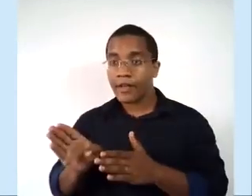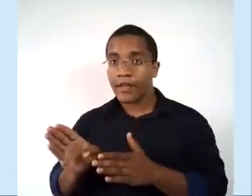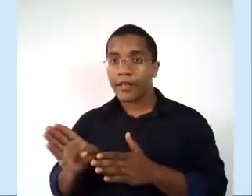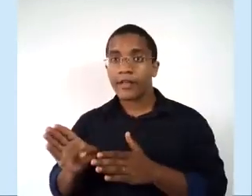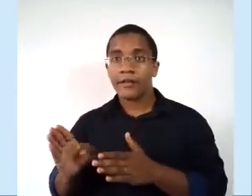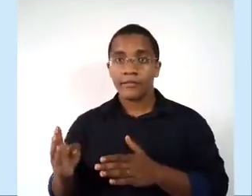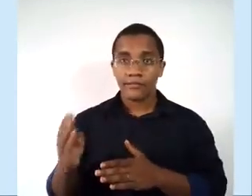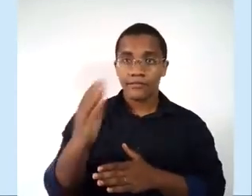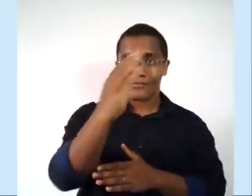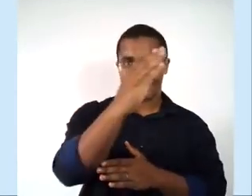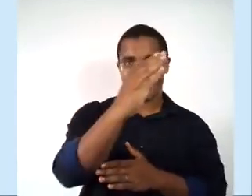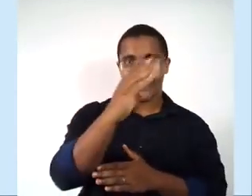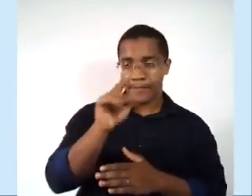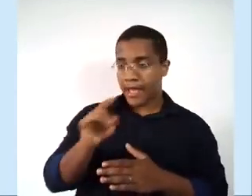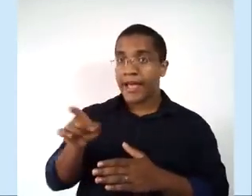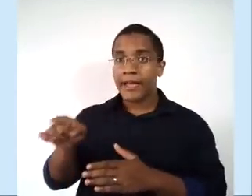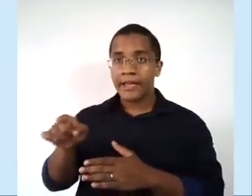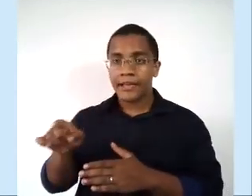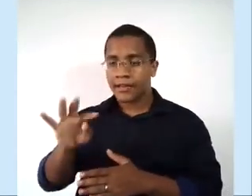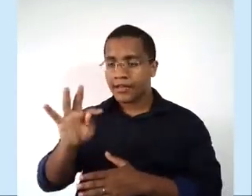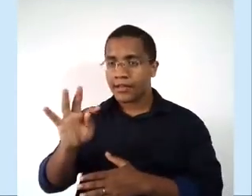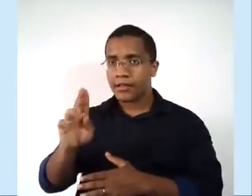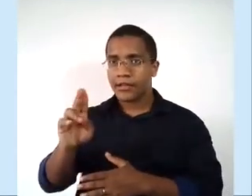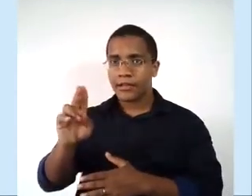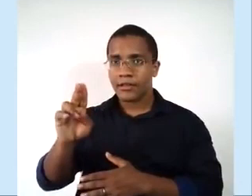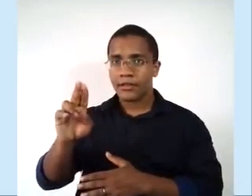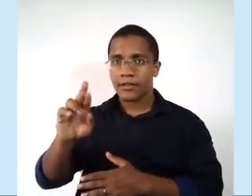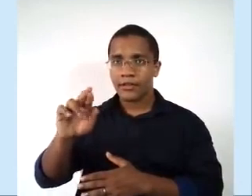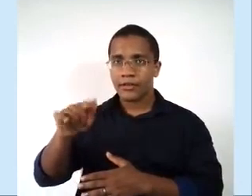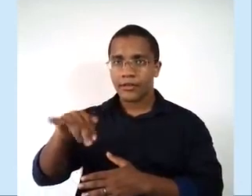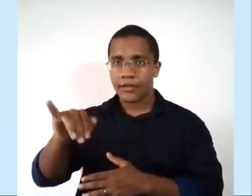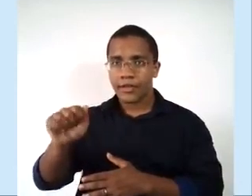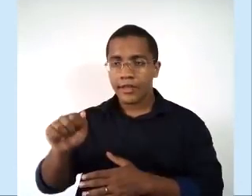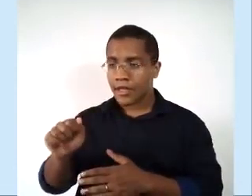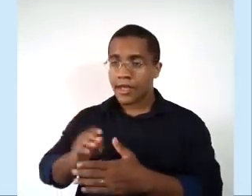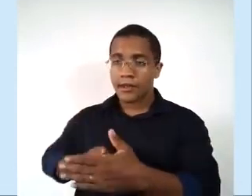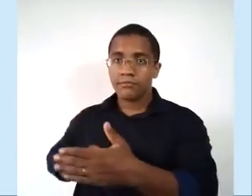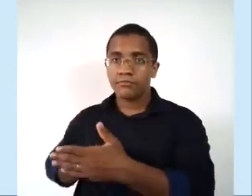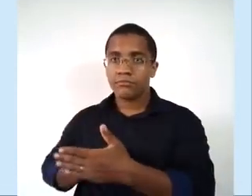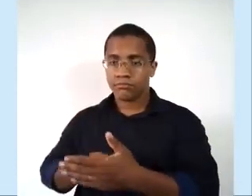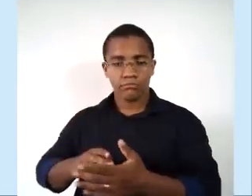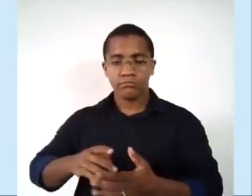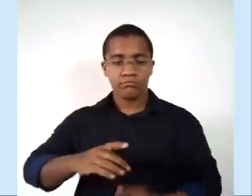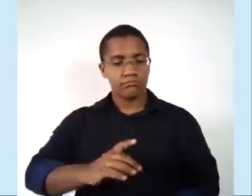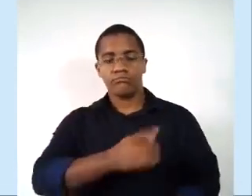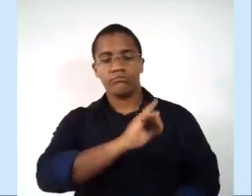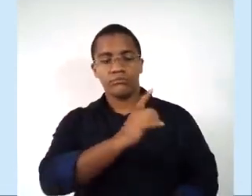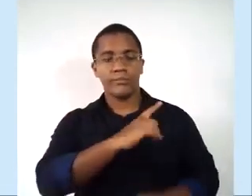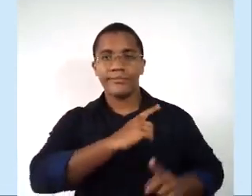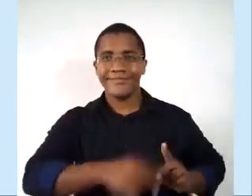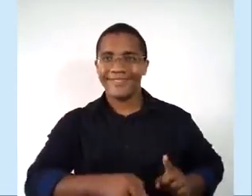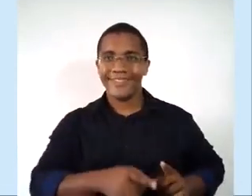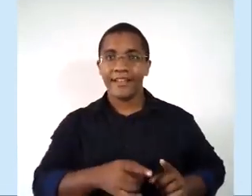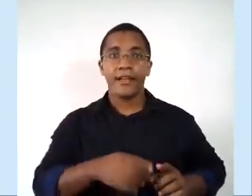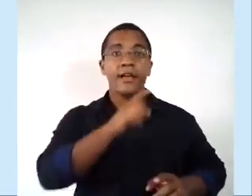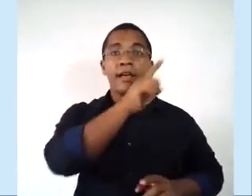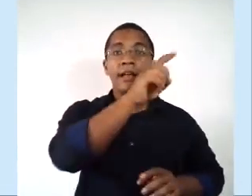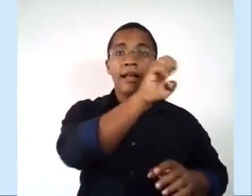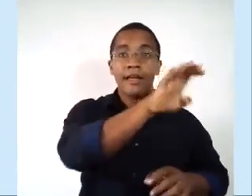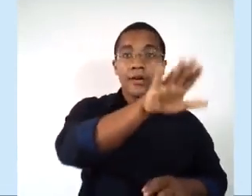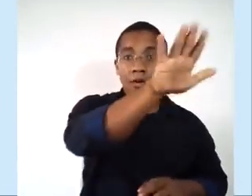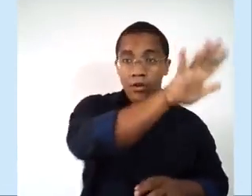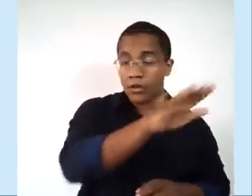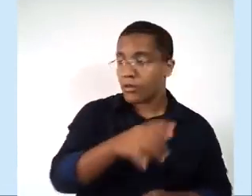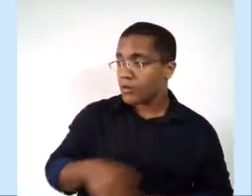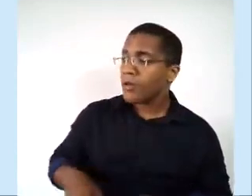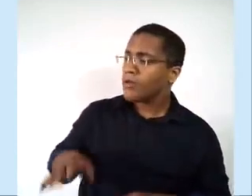esses imigrantes, tá? De ser aquele portão lá para não entrar da União Europeia. E em troca disso, ela ganha a esperança de conseguir